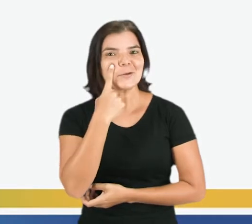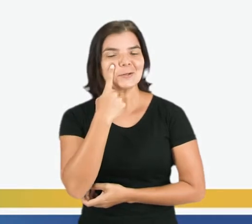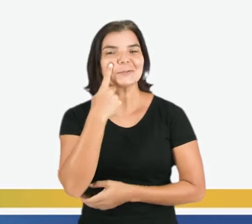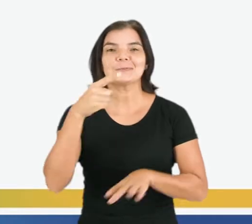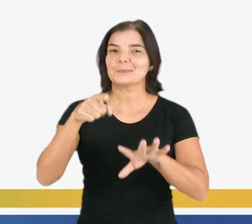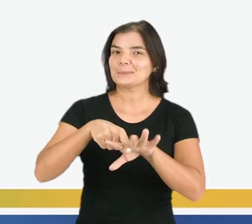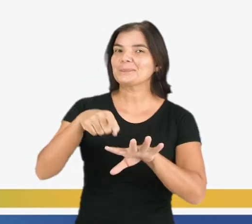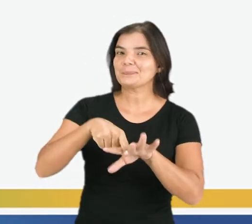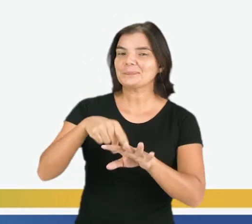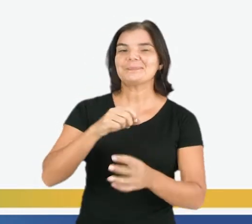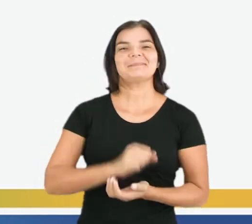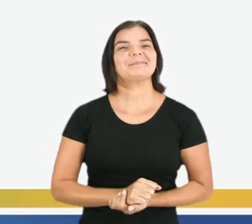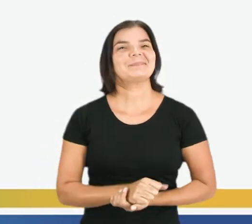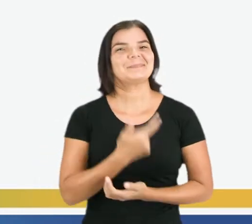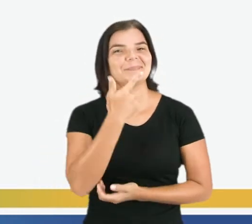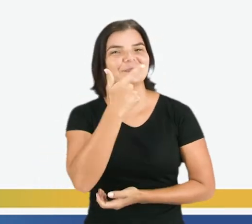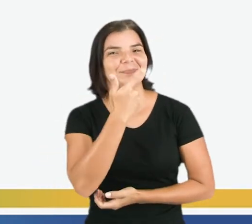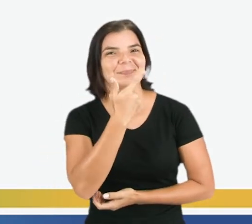pés.